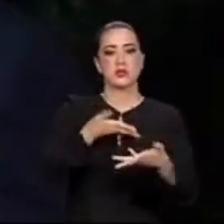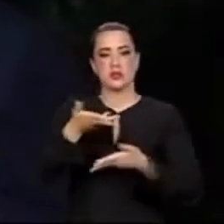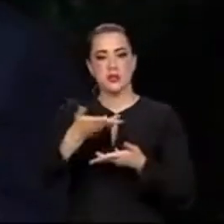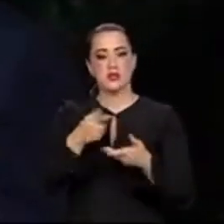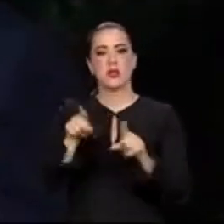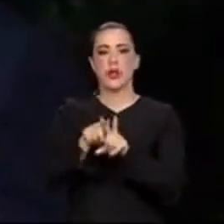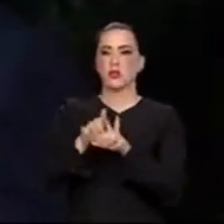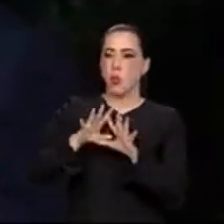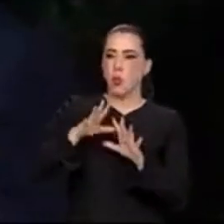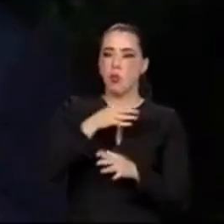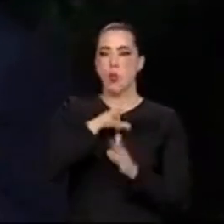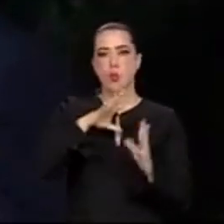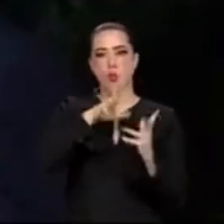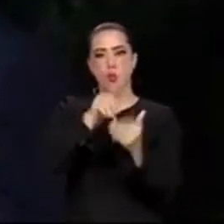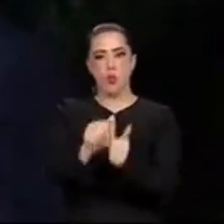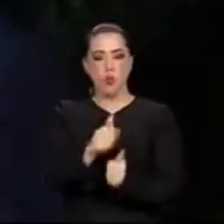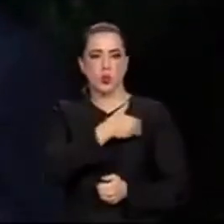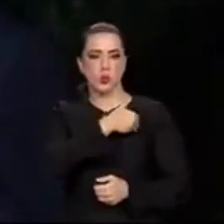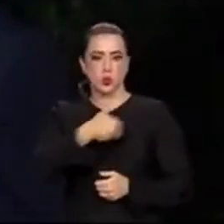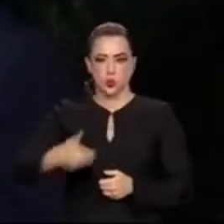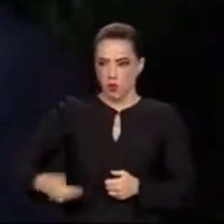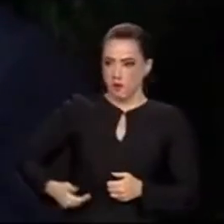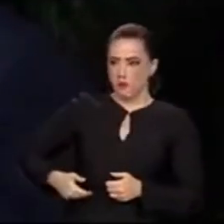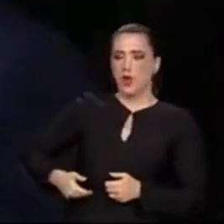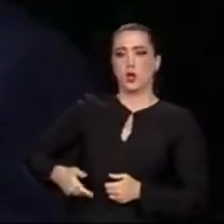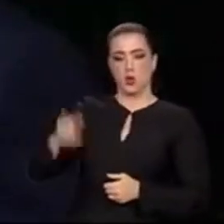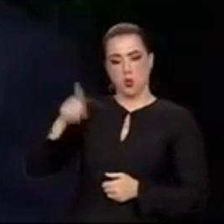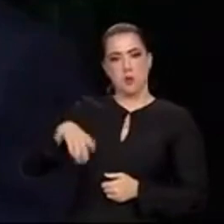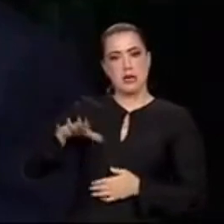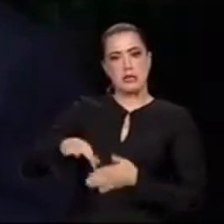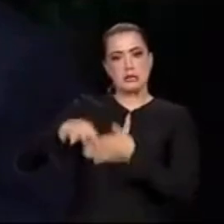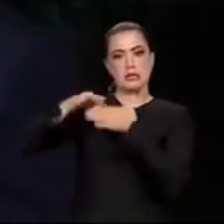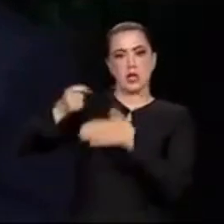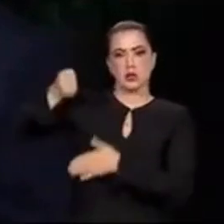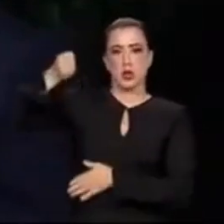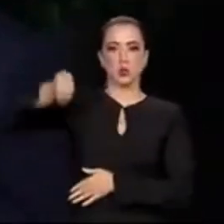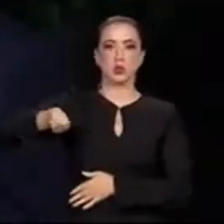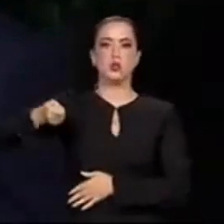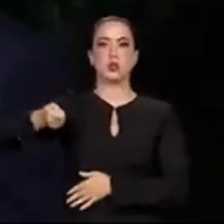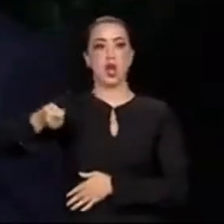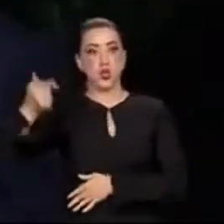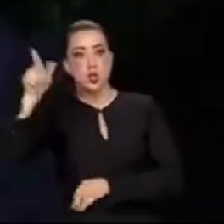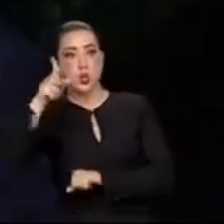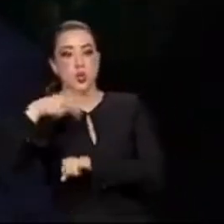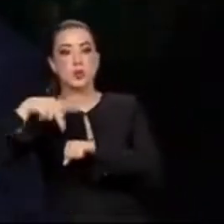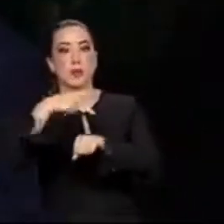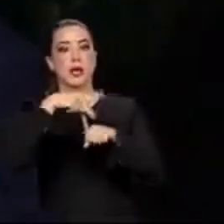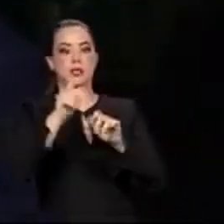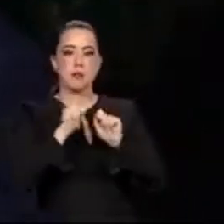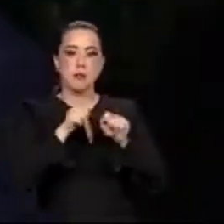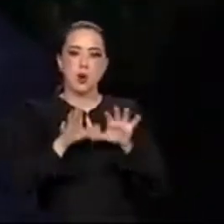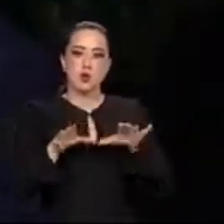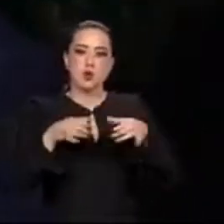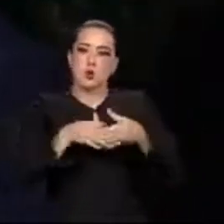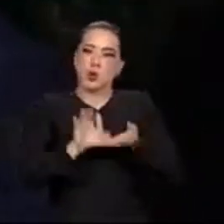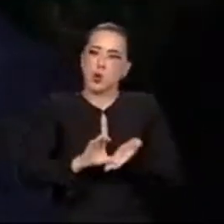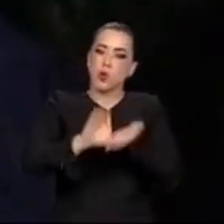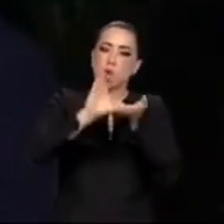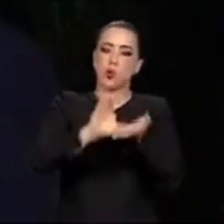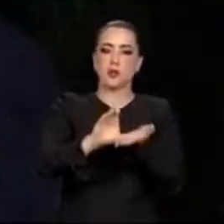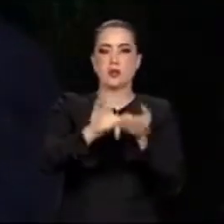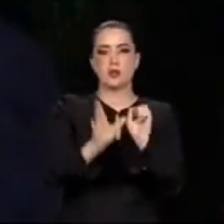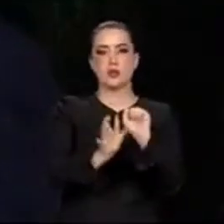uma governança Global com mais autoridade que outros países possam participar do Conselho de Segurança